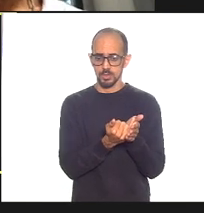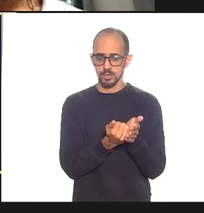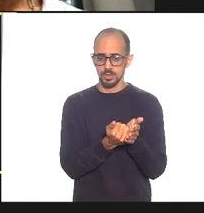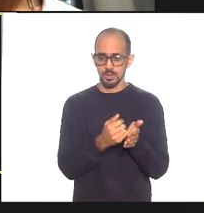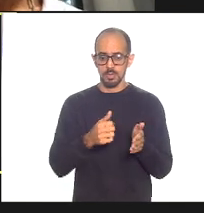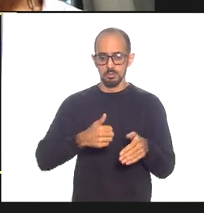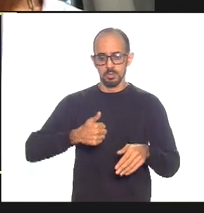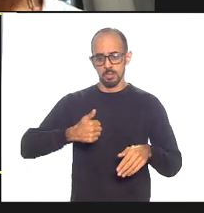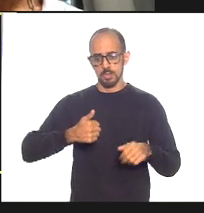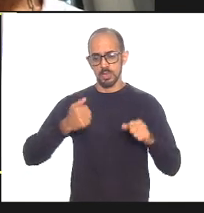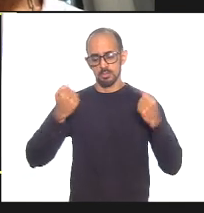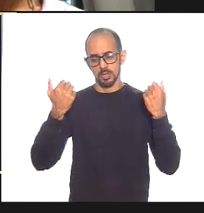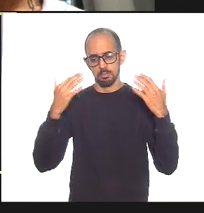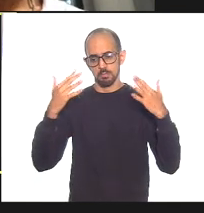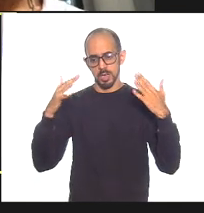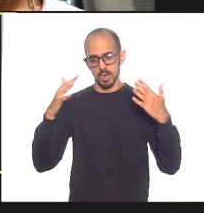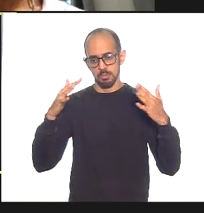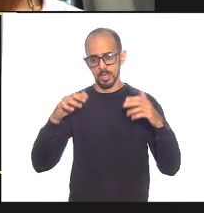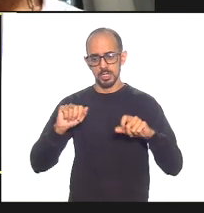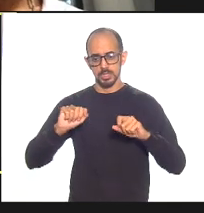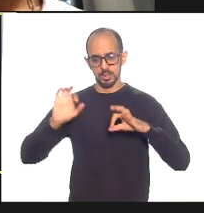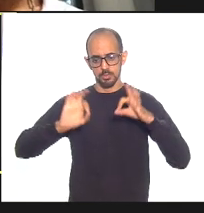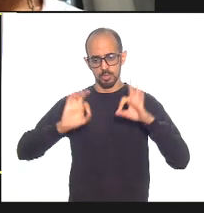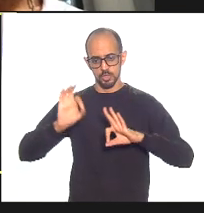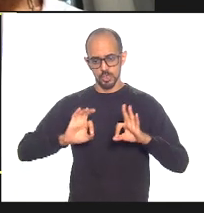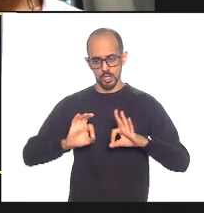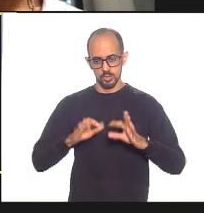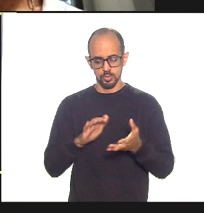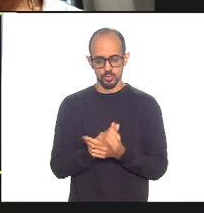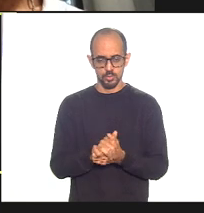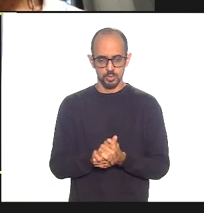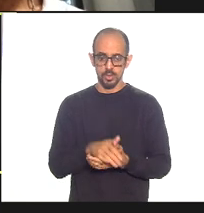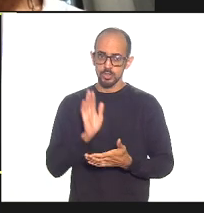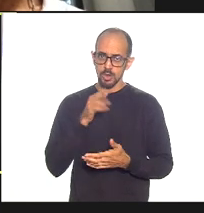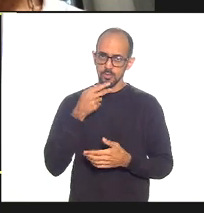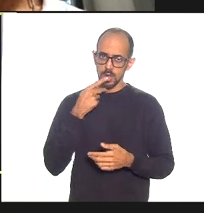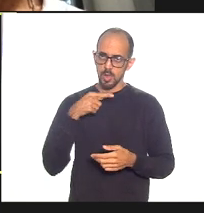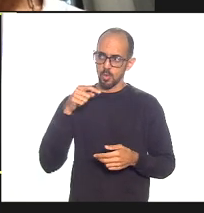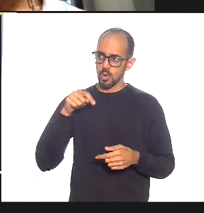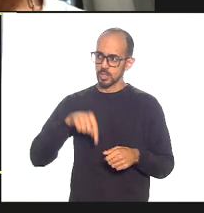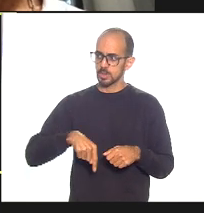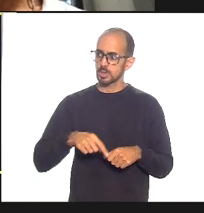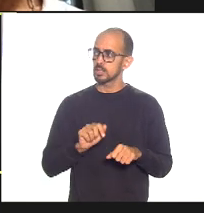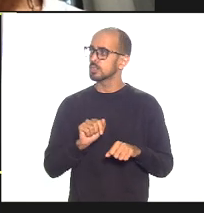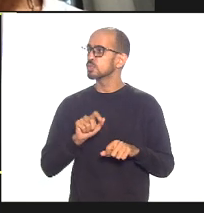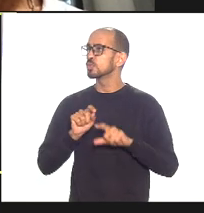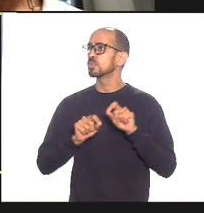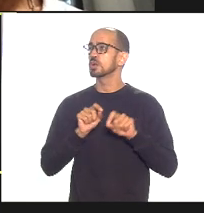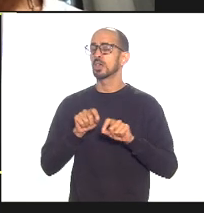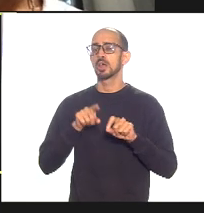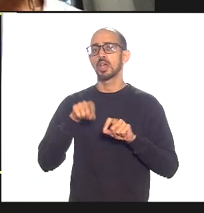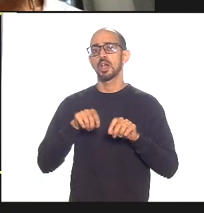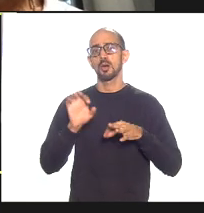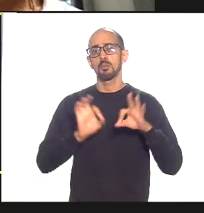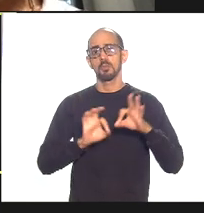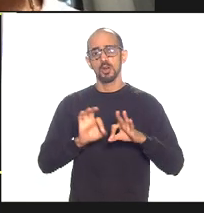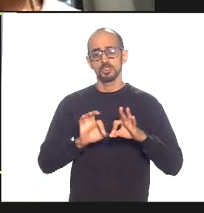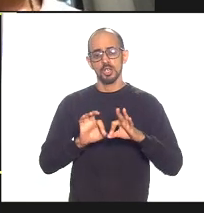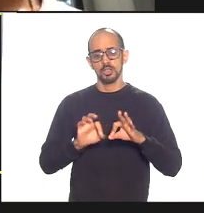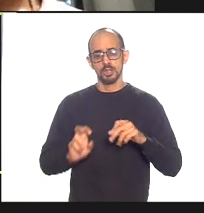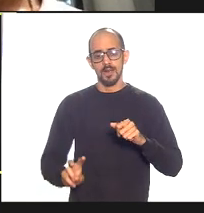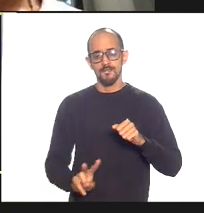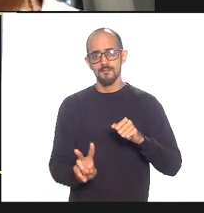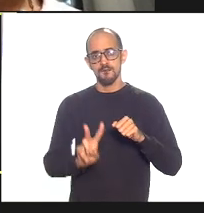primeiro parabenizar os autores desse projeto. Como já foi falado aqui, é um projeto que valoriza